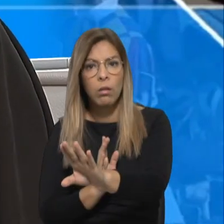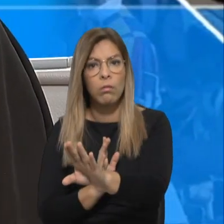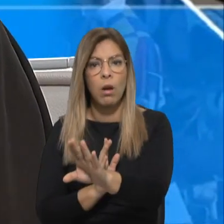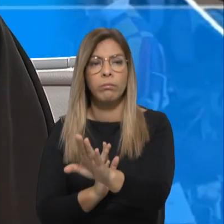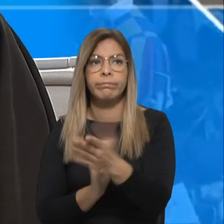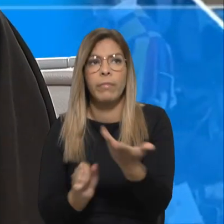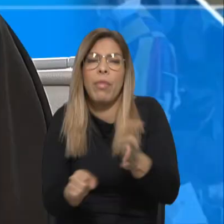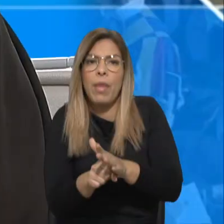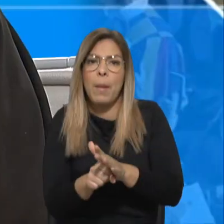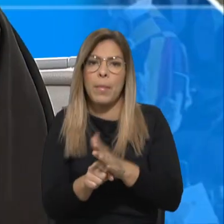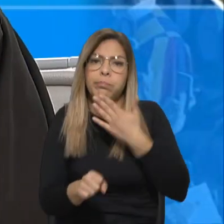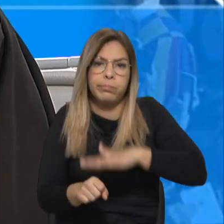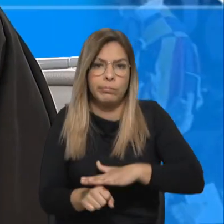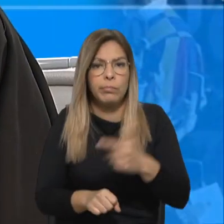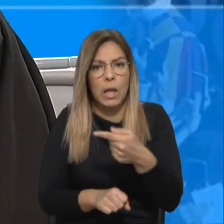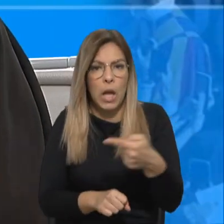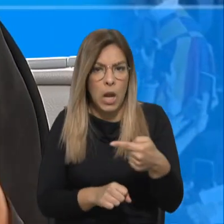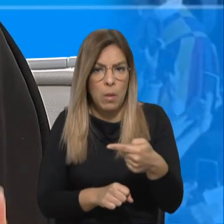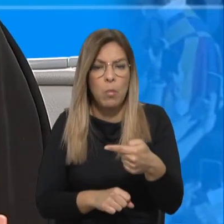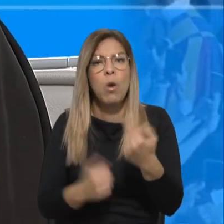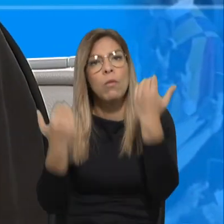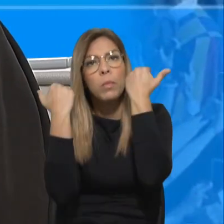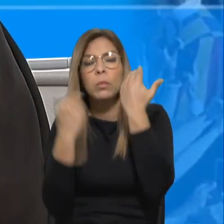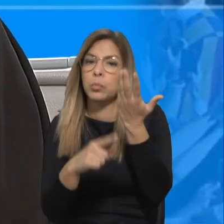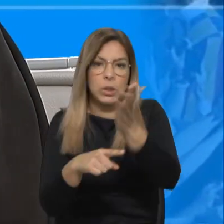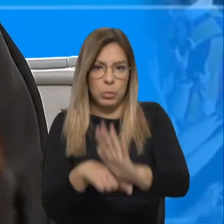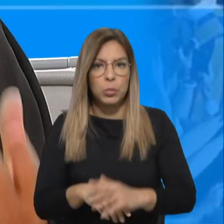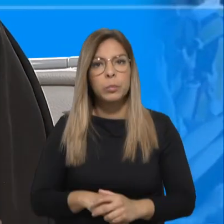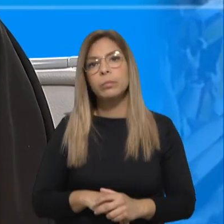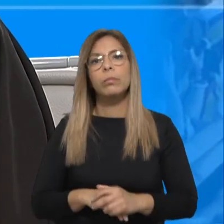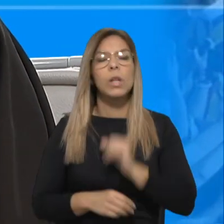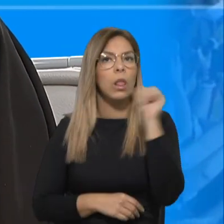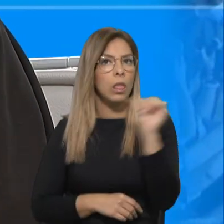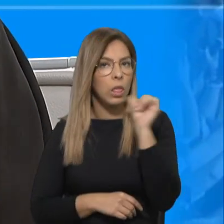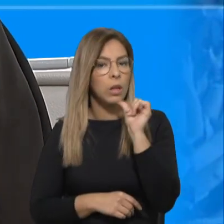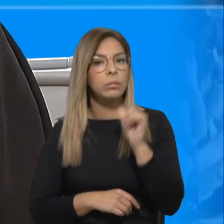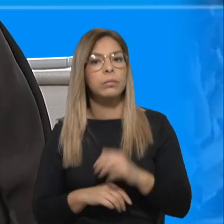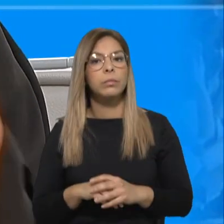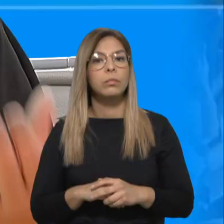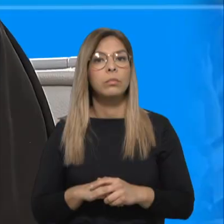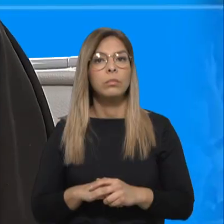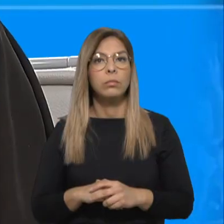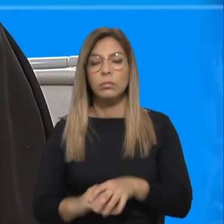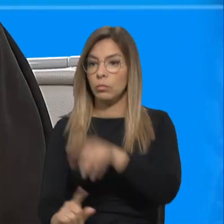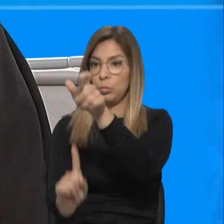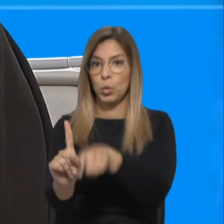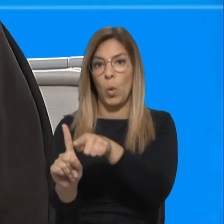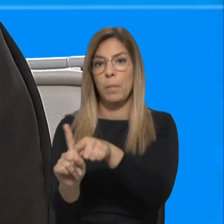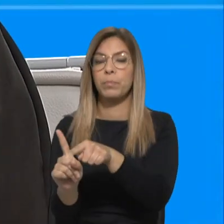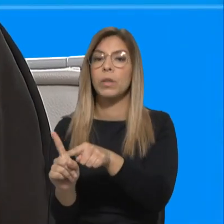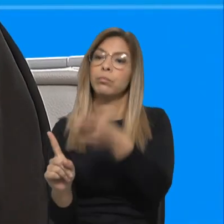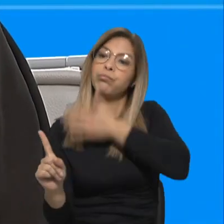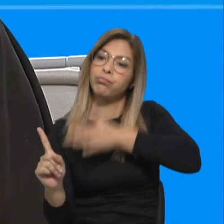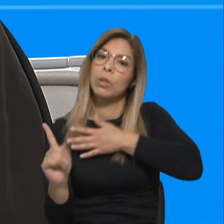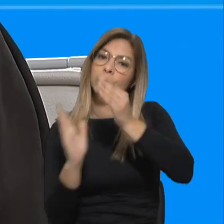Agora, é importante nós termos o mínimo de informação. Vou dar um exemplo, que tem sido um dos exemplos focados. Se a pessoa, no seu relato, disser